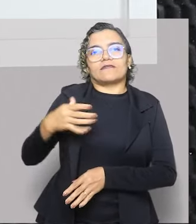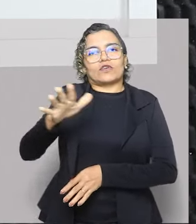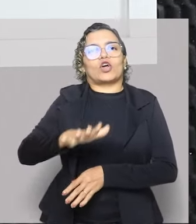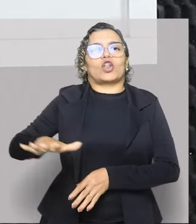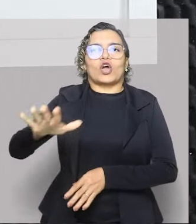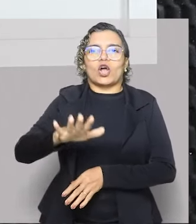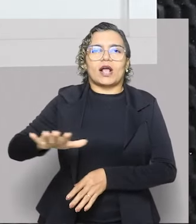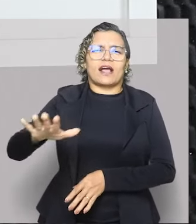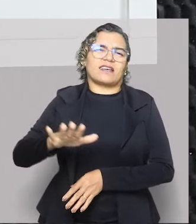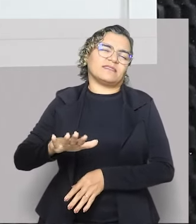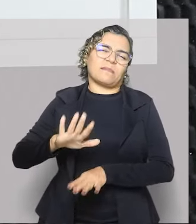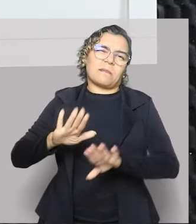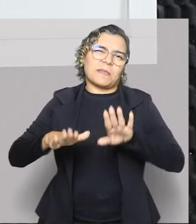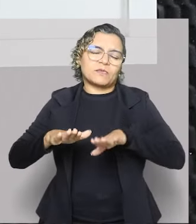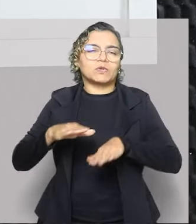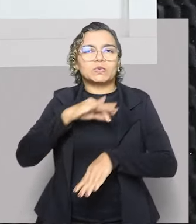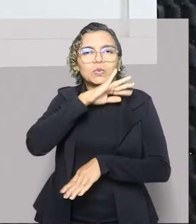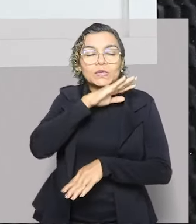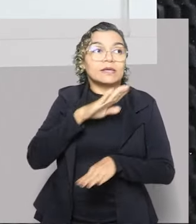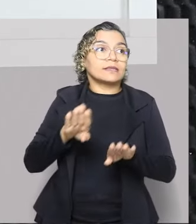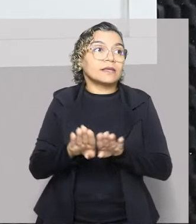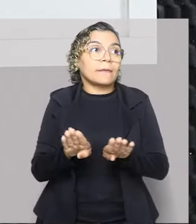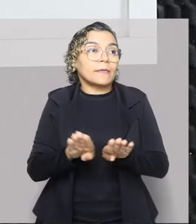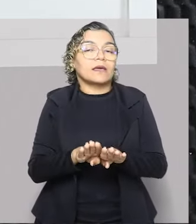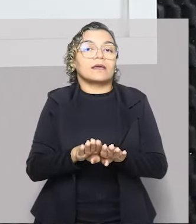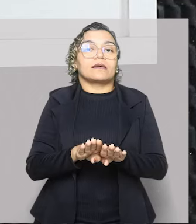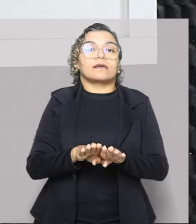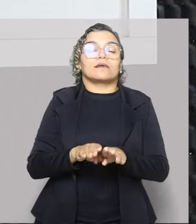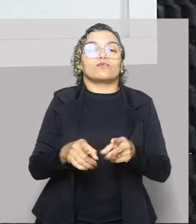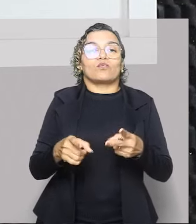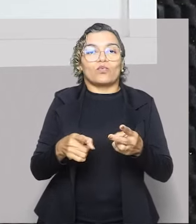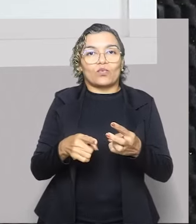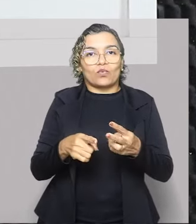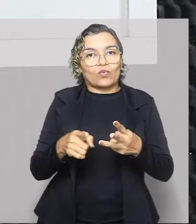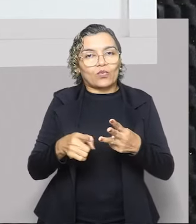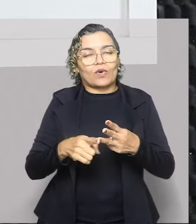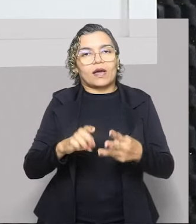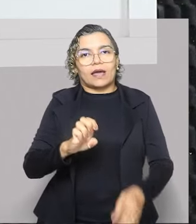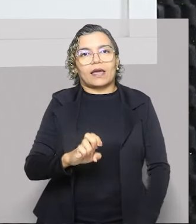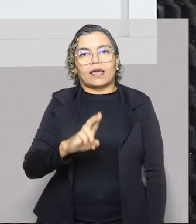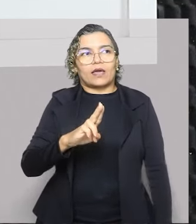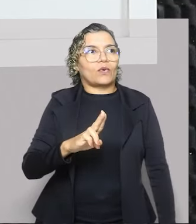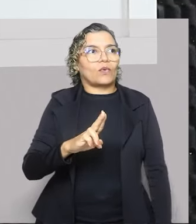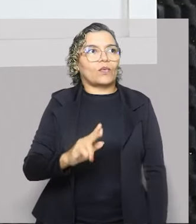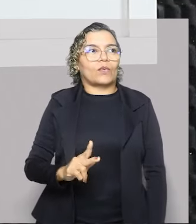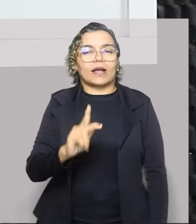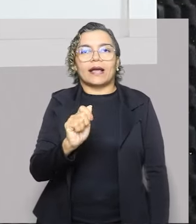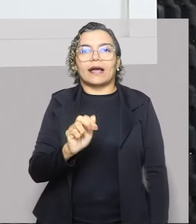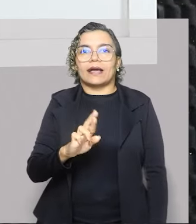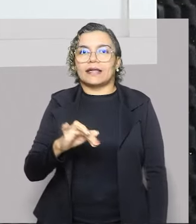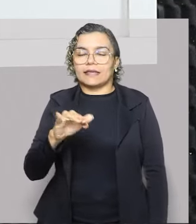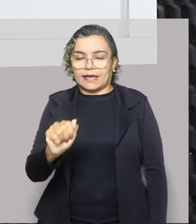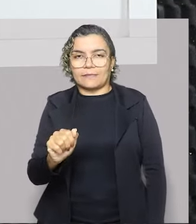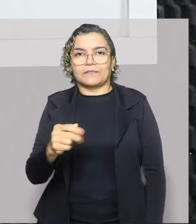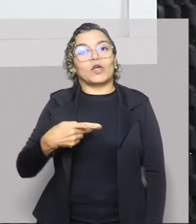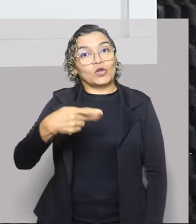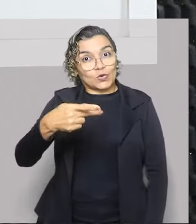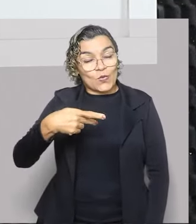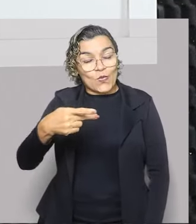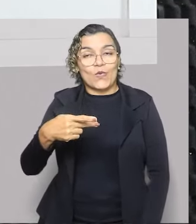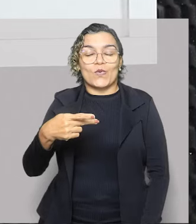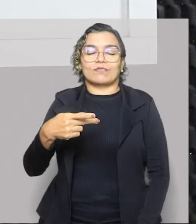menos favoráveis e existe o domínio euca que é aquele né que eu e você fazemos parte aquele que inclui as